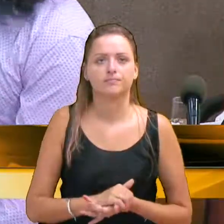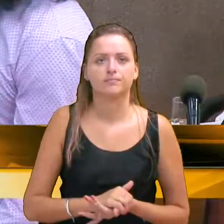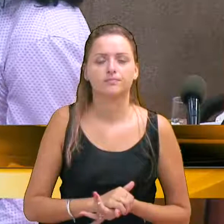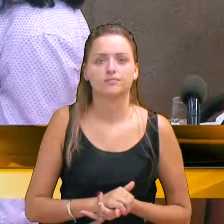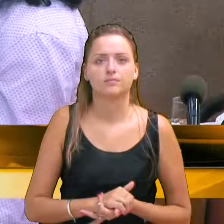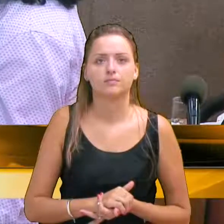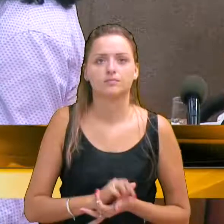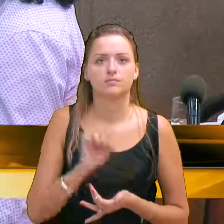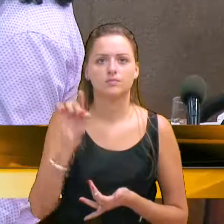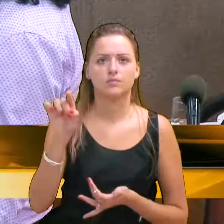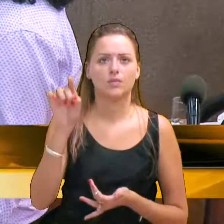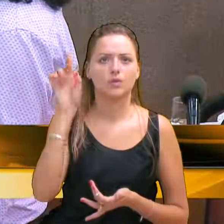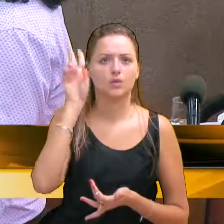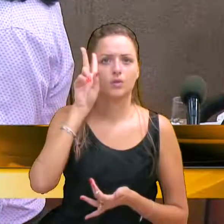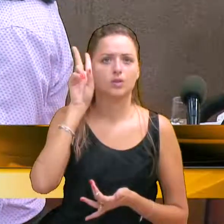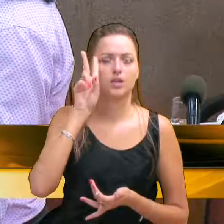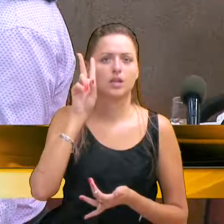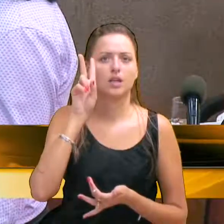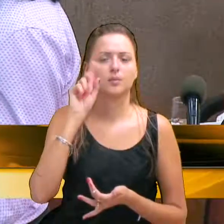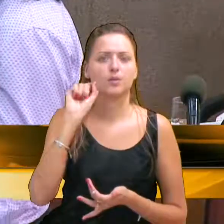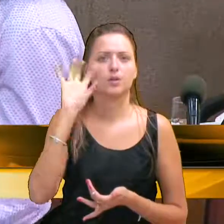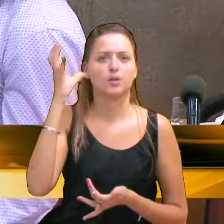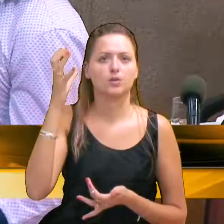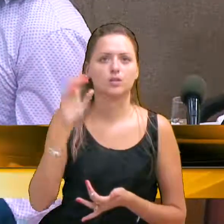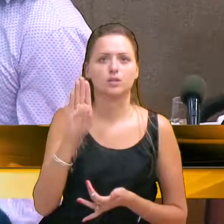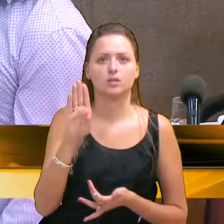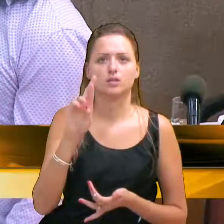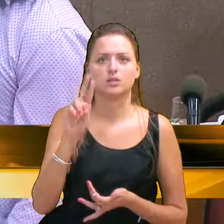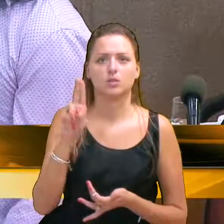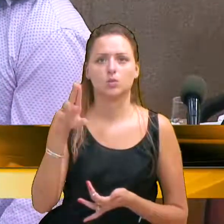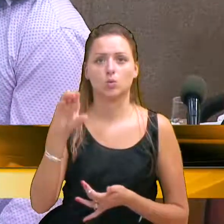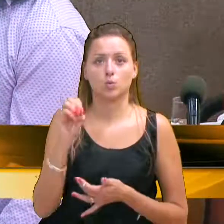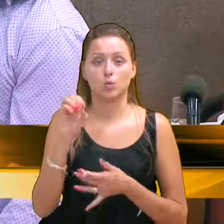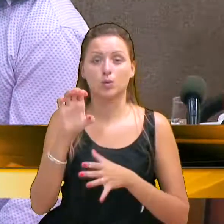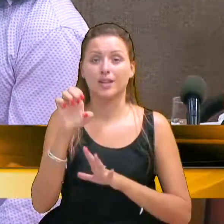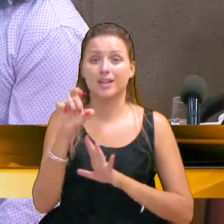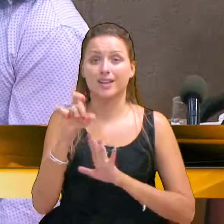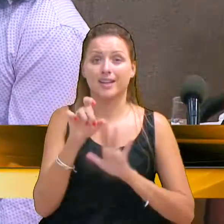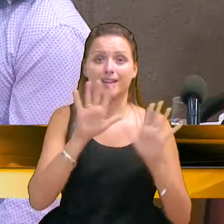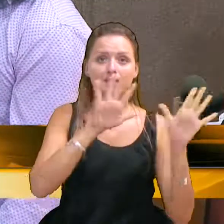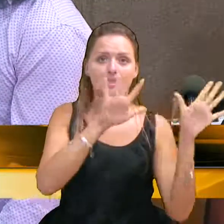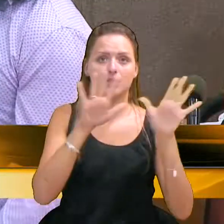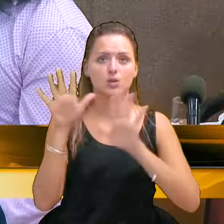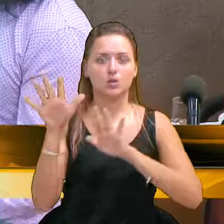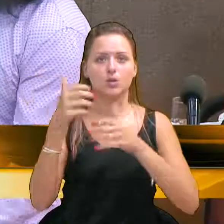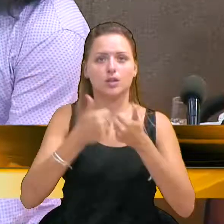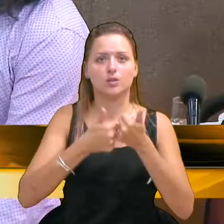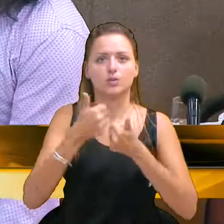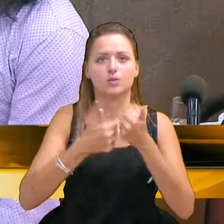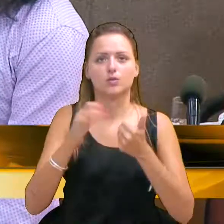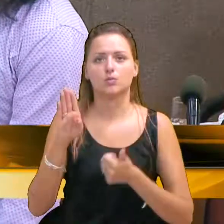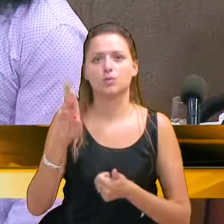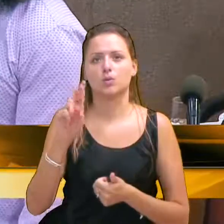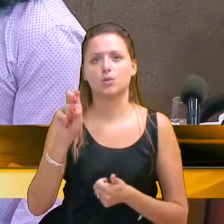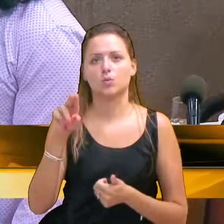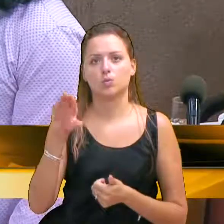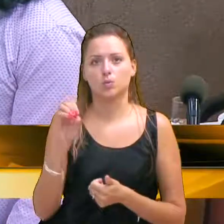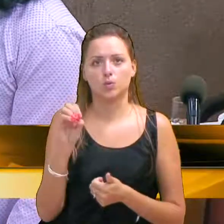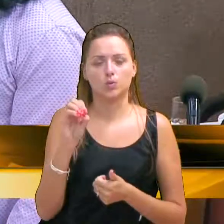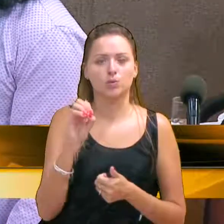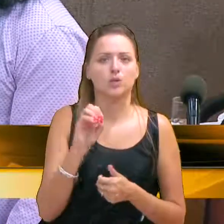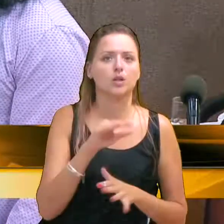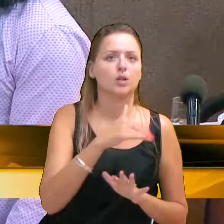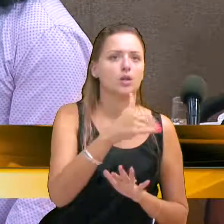que o senhor lembra do caso Bruno, ex-goleiro Bruno? Do caso da morte, né,